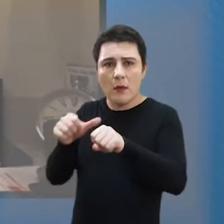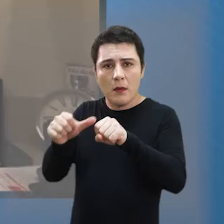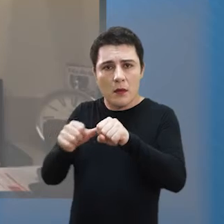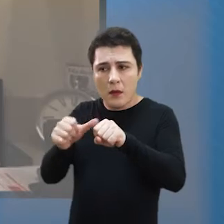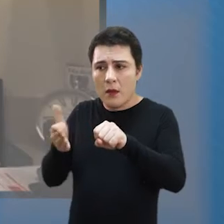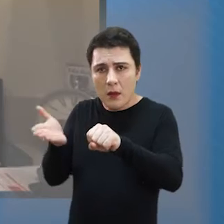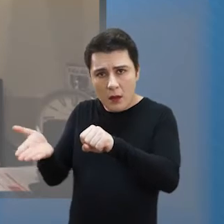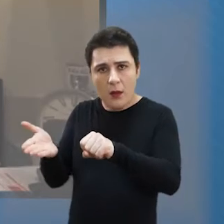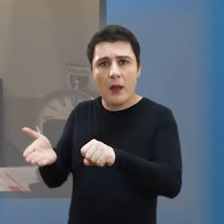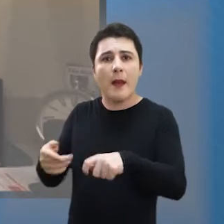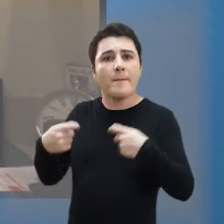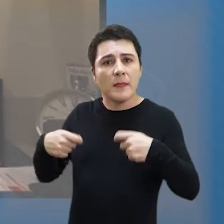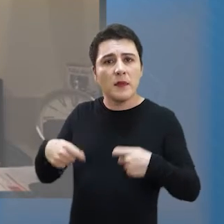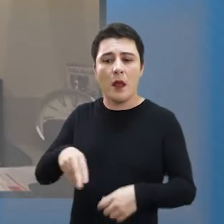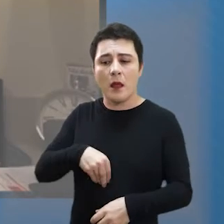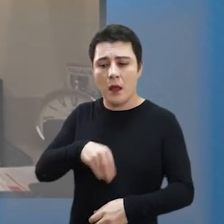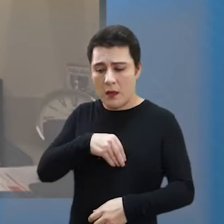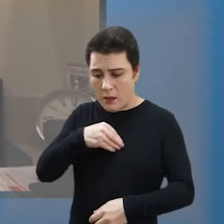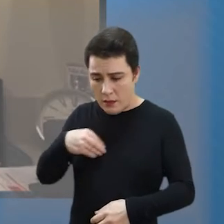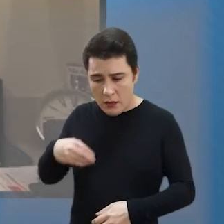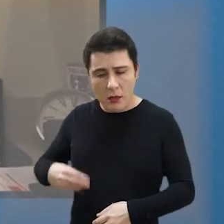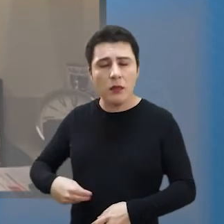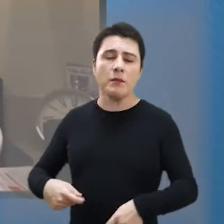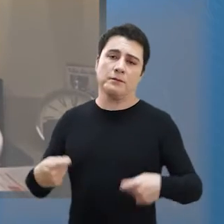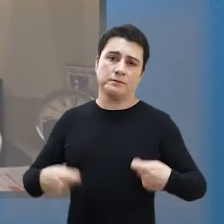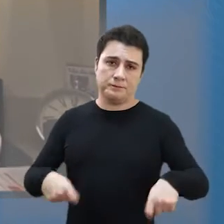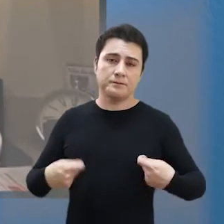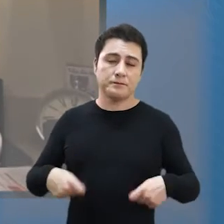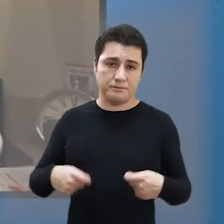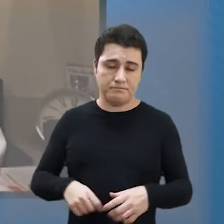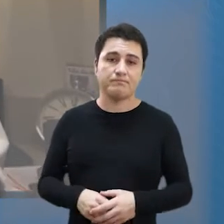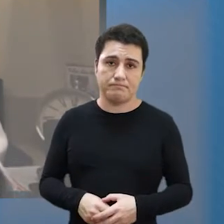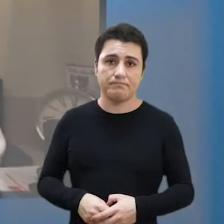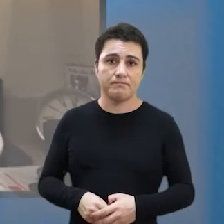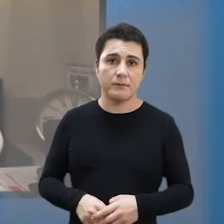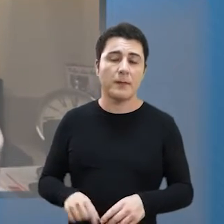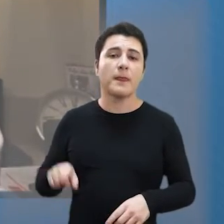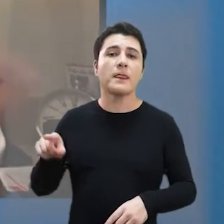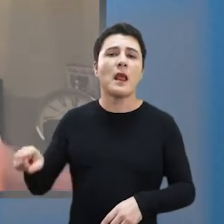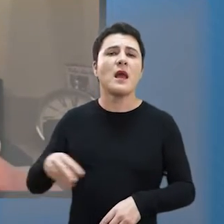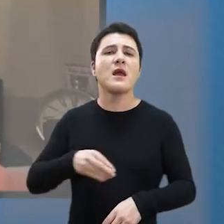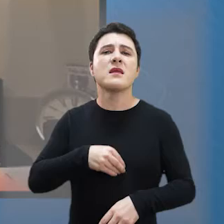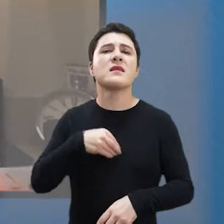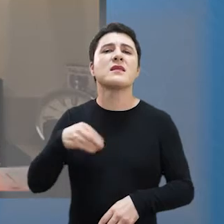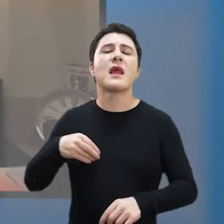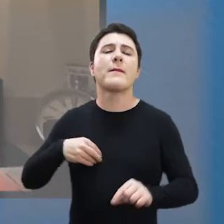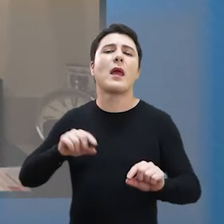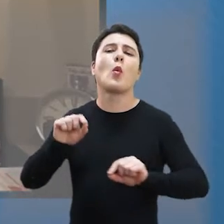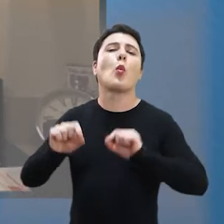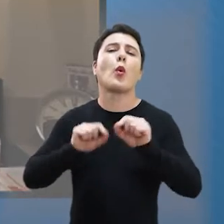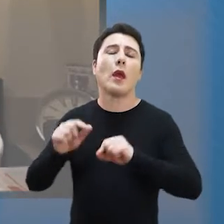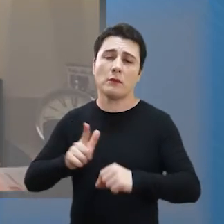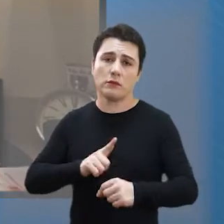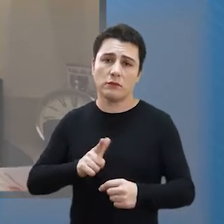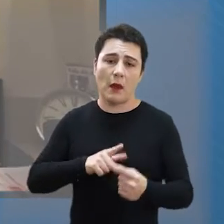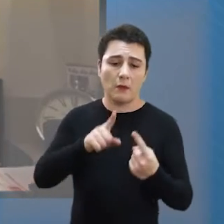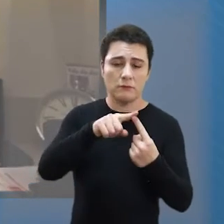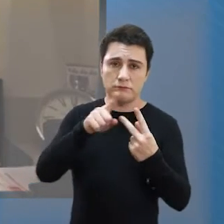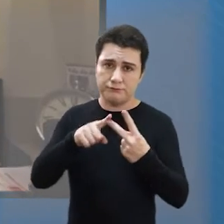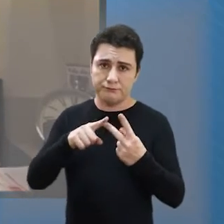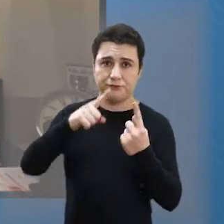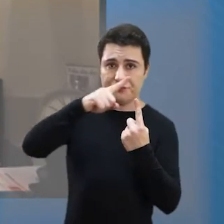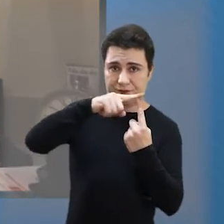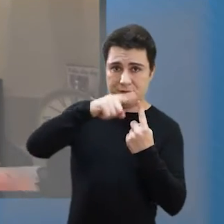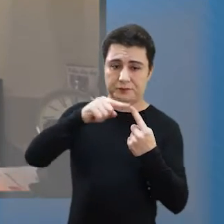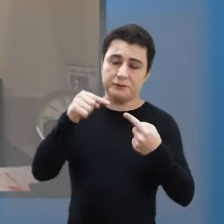próstata, para fazer esses exames de rotina de próstata. E o que se consiste esse exame de próstata? Em dois tipos de